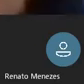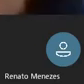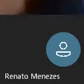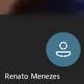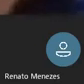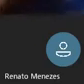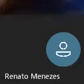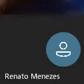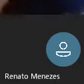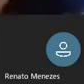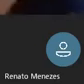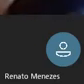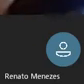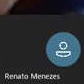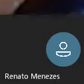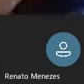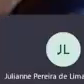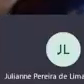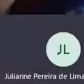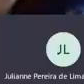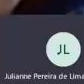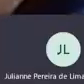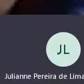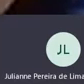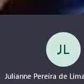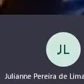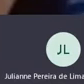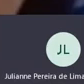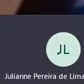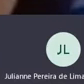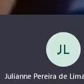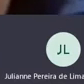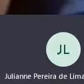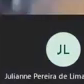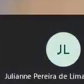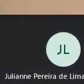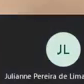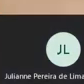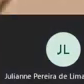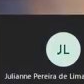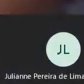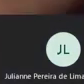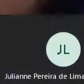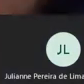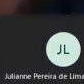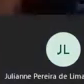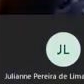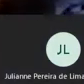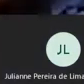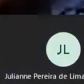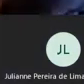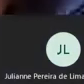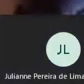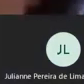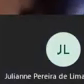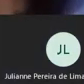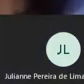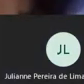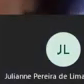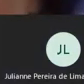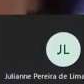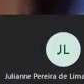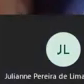Ei, vocês estão me ouvindo? Eita. Voltou, voltei, tá Tá só